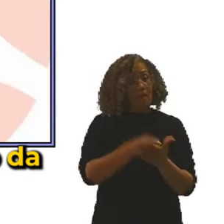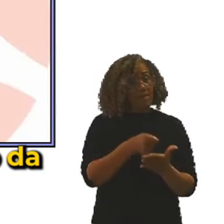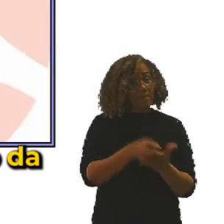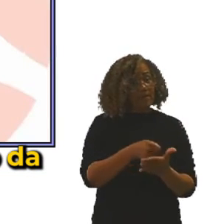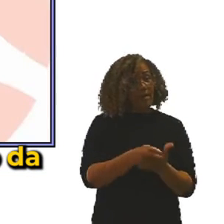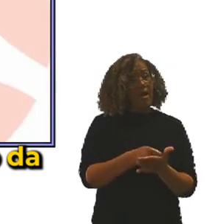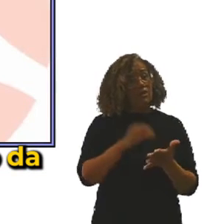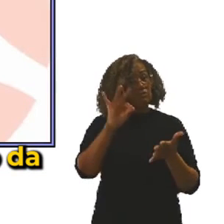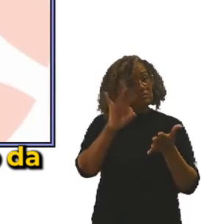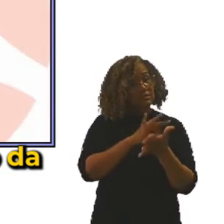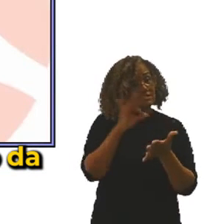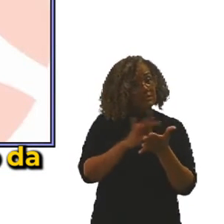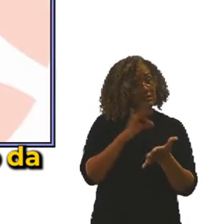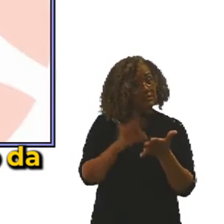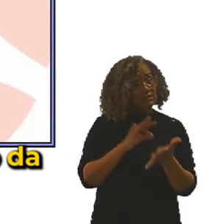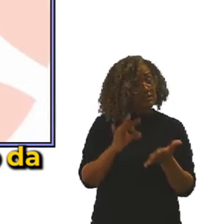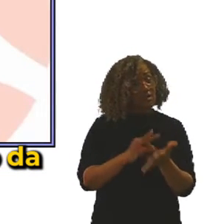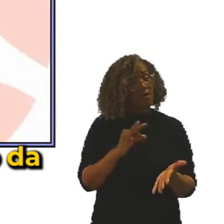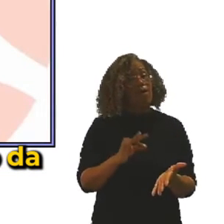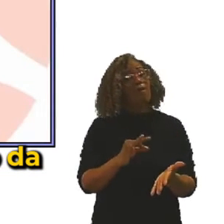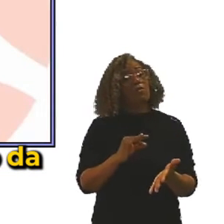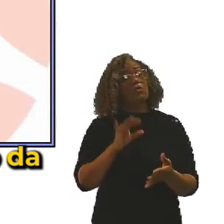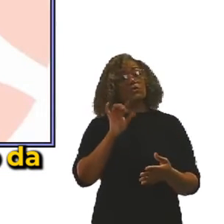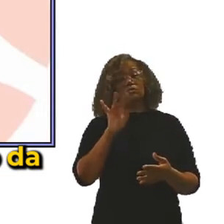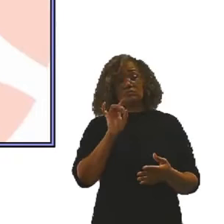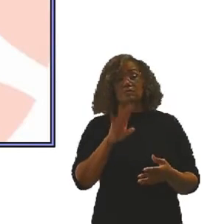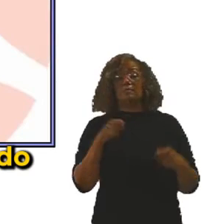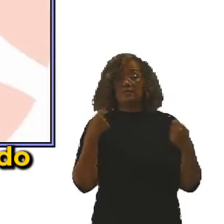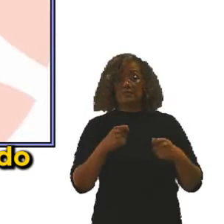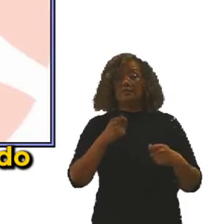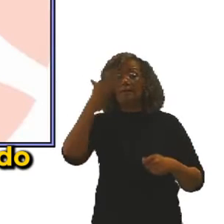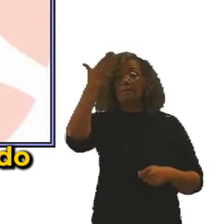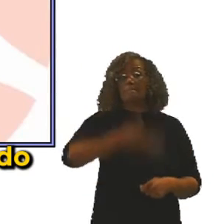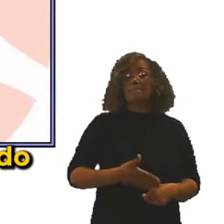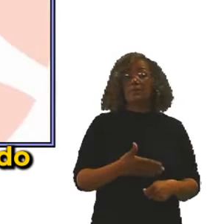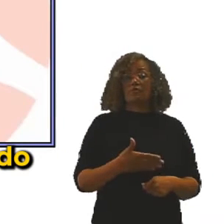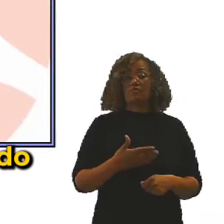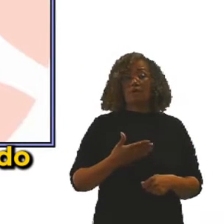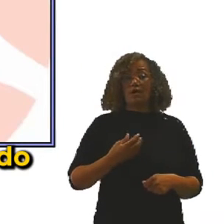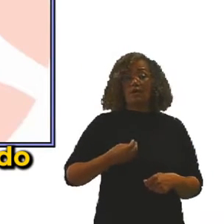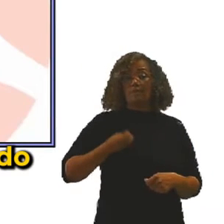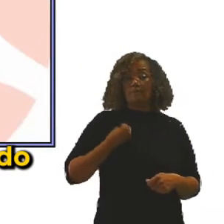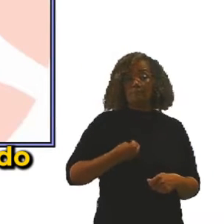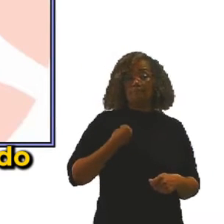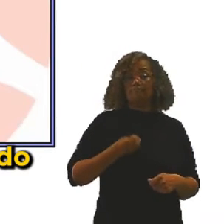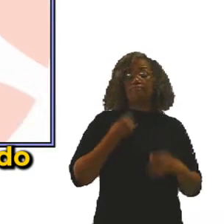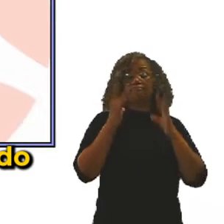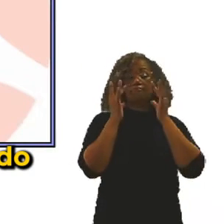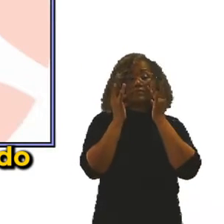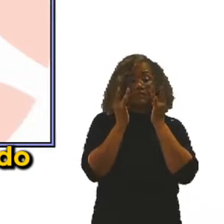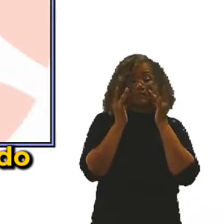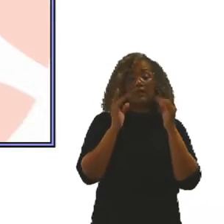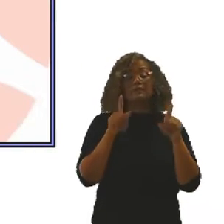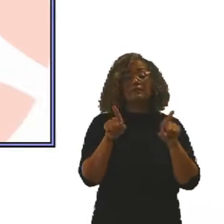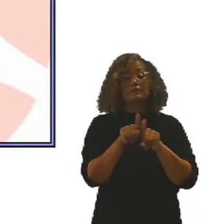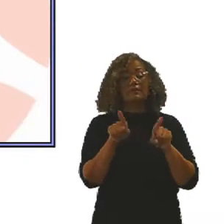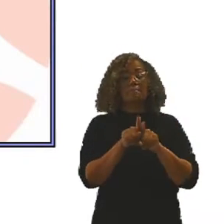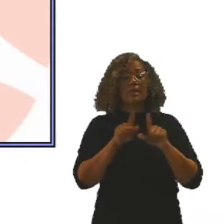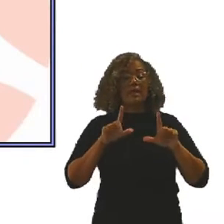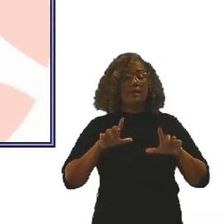obrigatório e será o único modo para comprovação da presença a ser considerado quando da emissão do